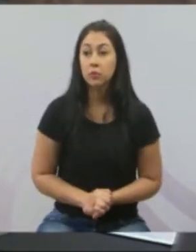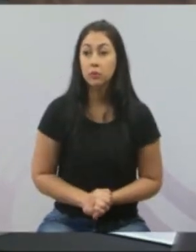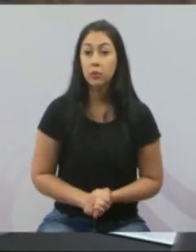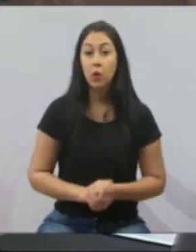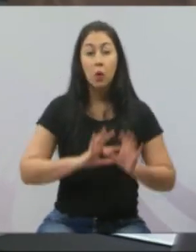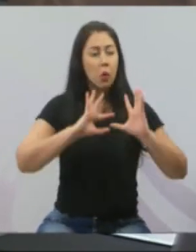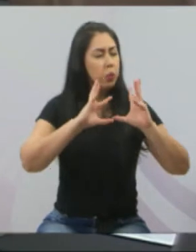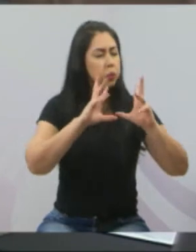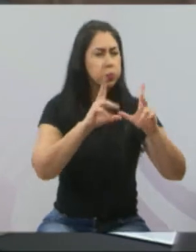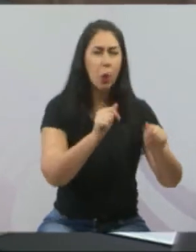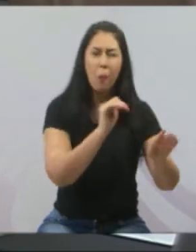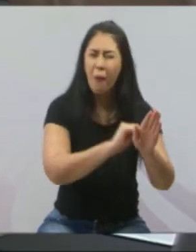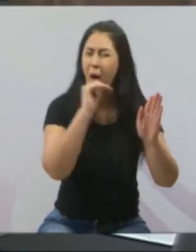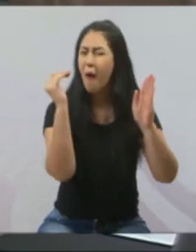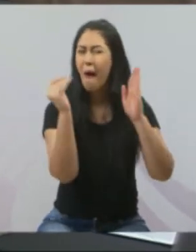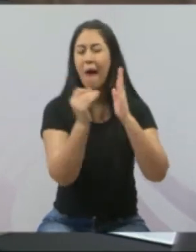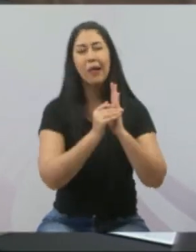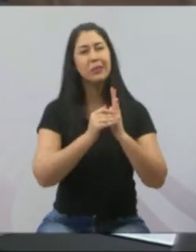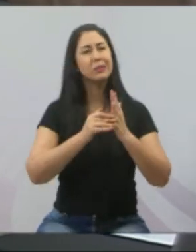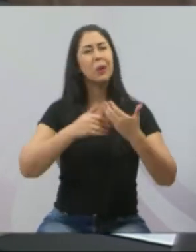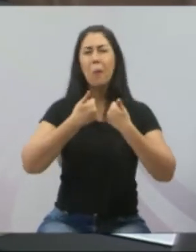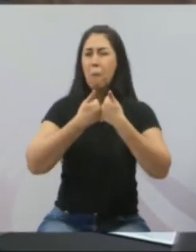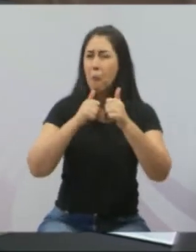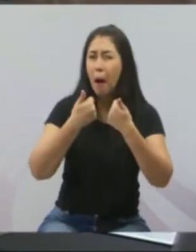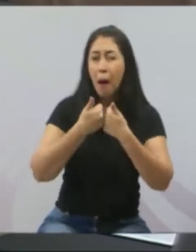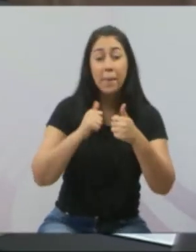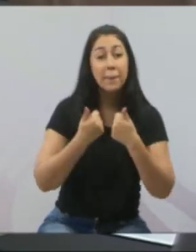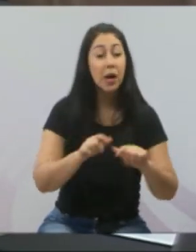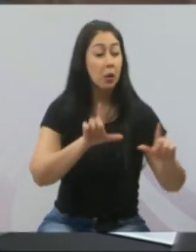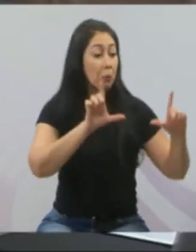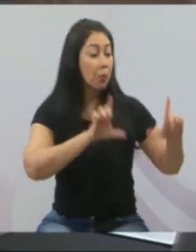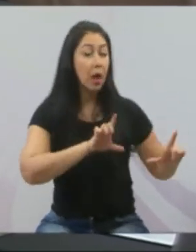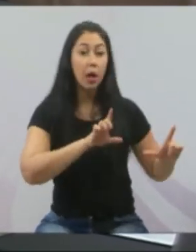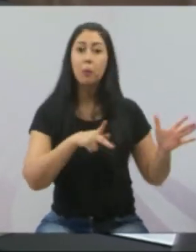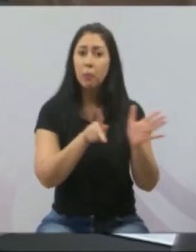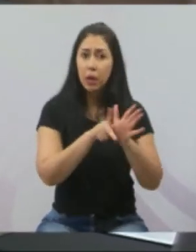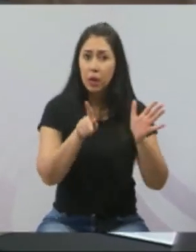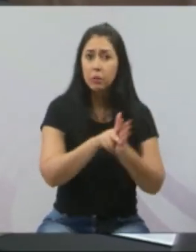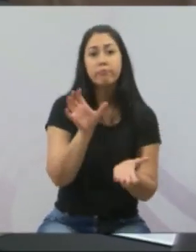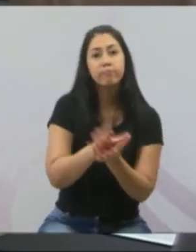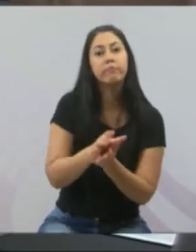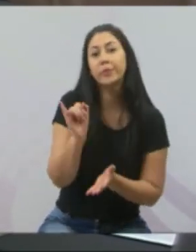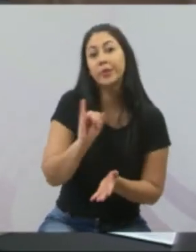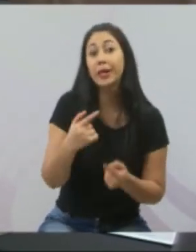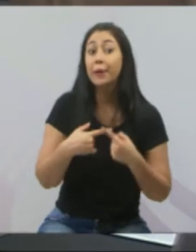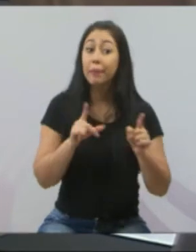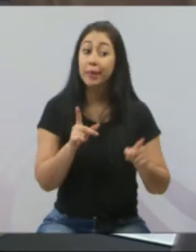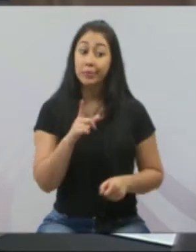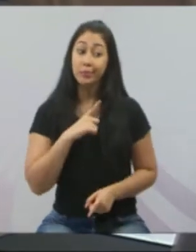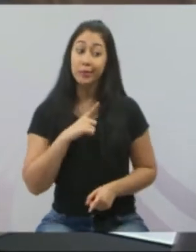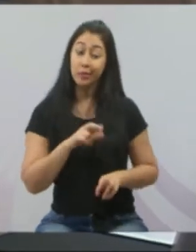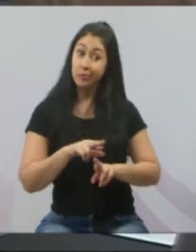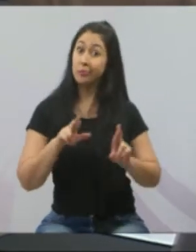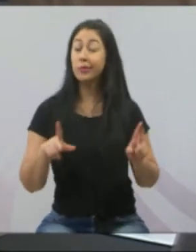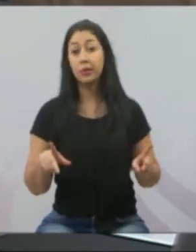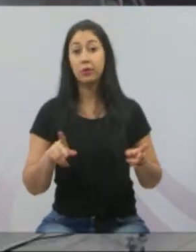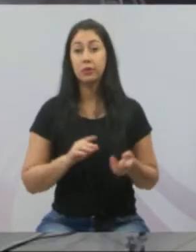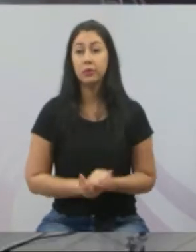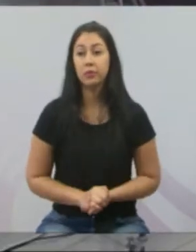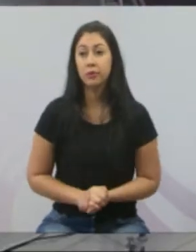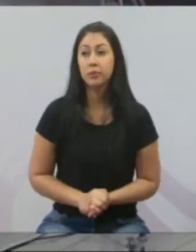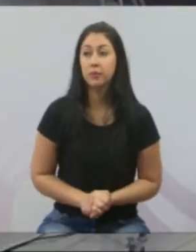e pensionistas, que, segundo pesquisa das associações de aposentados, sustentaram mais de 60 milhões de pessoas necessitadas e sem empregos naquele